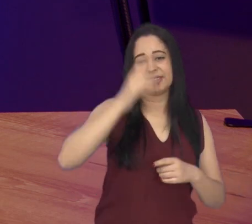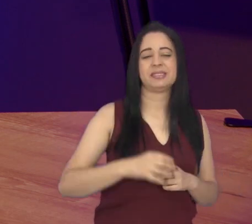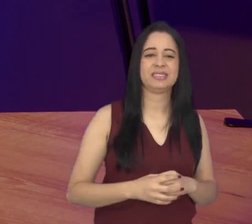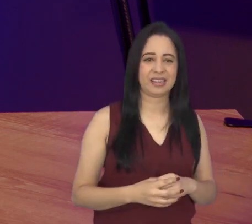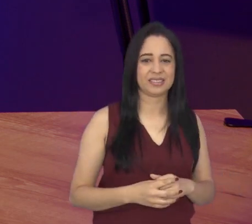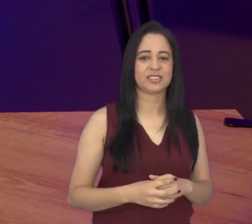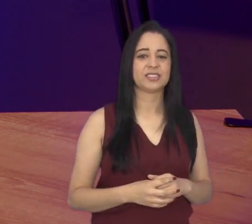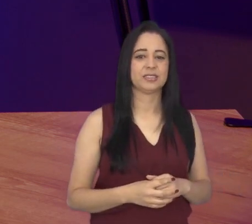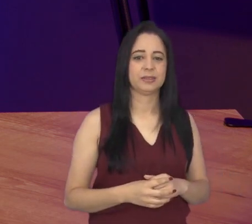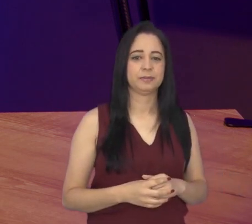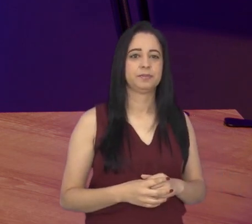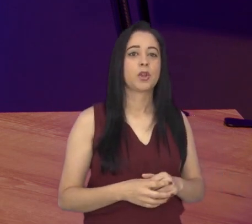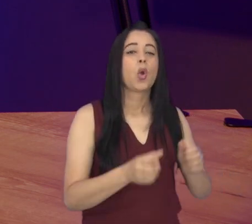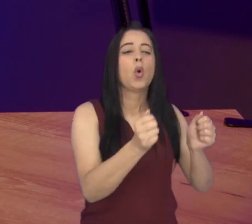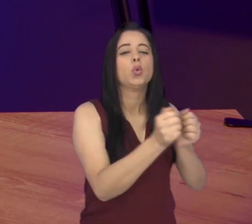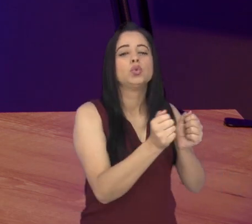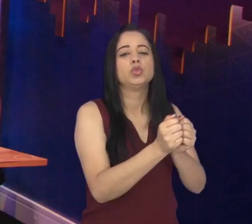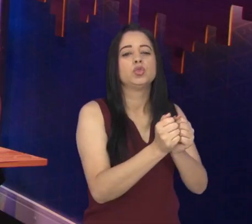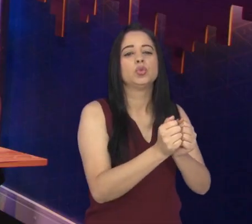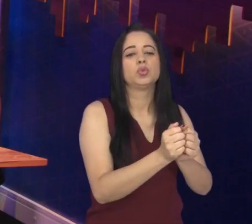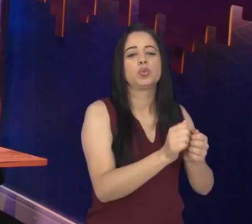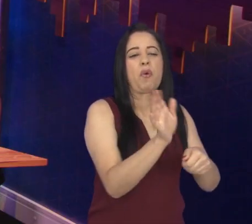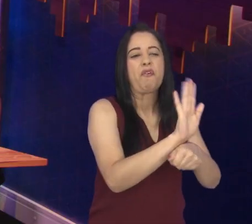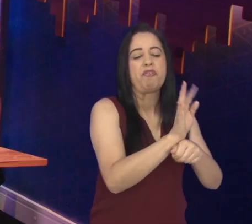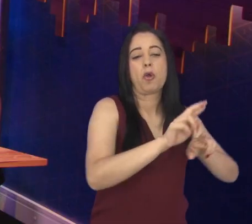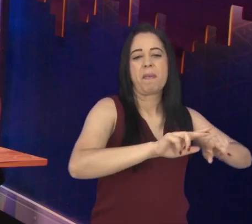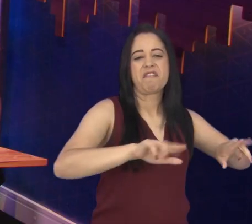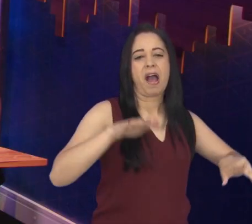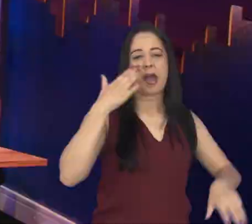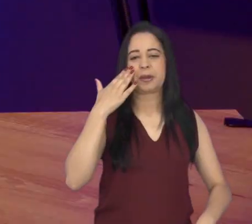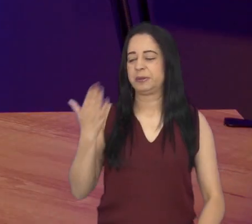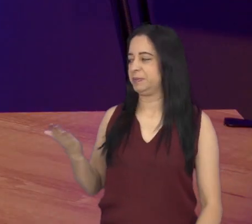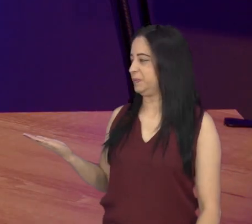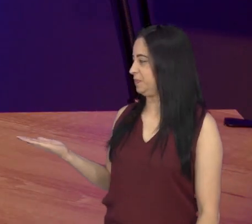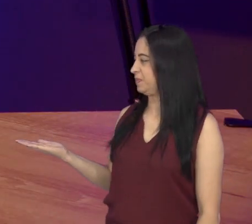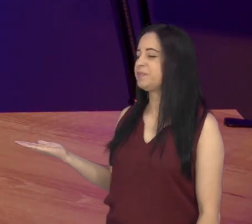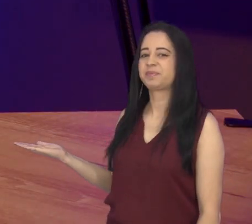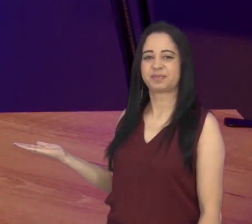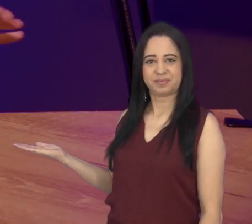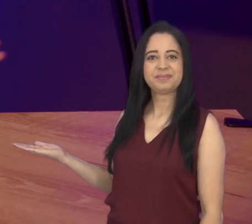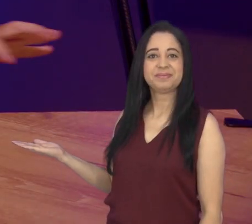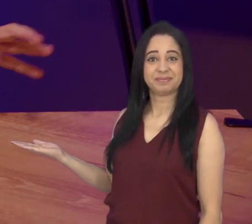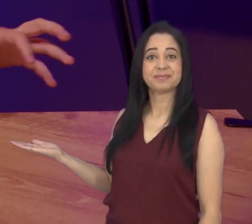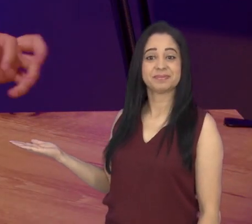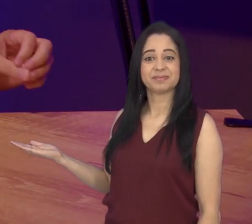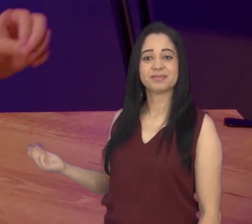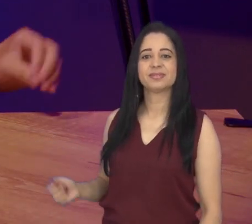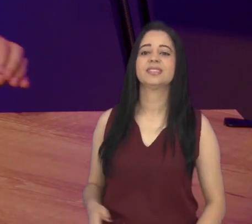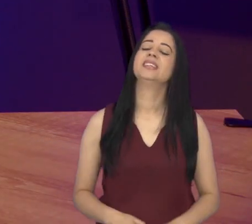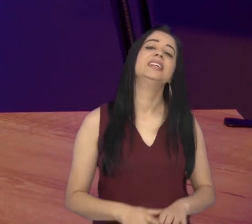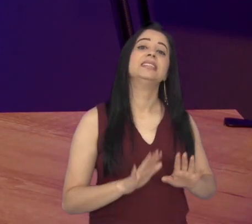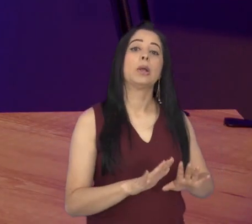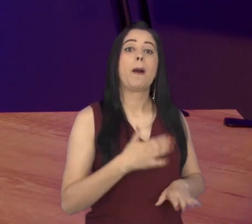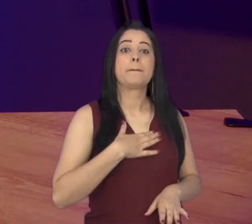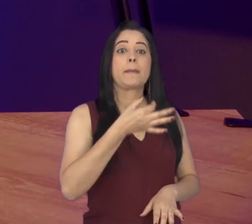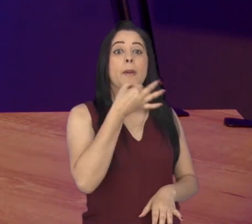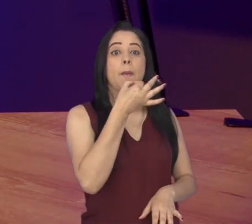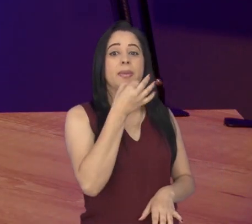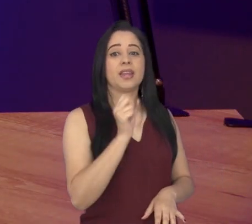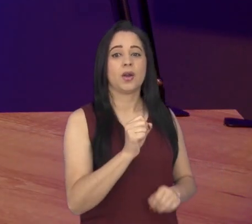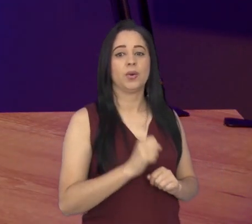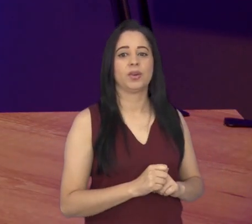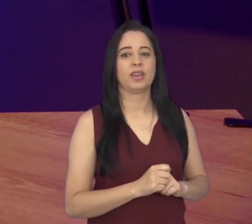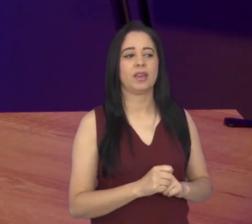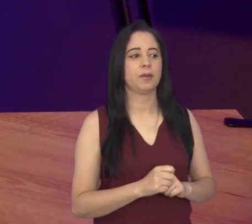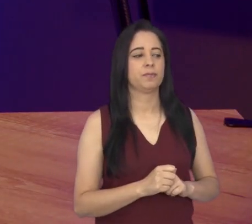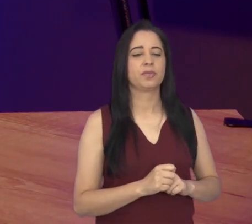menos, né, o personagem. Impossível, né? Eu acho que junto, nossa, com Senhor dos Anéis, Star Wars, a gente tem alguns ícones assim da cultura pop que vão marcando gerações. E